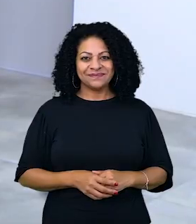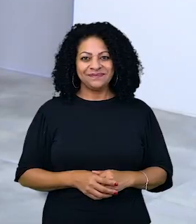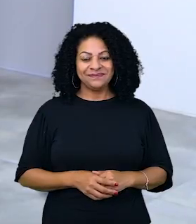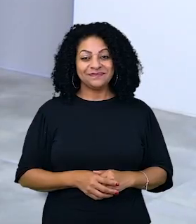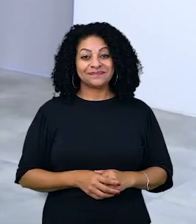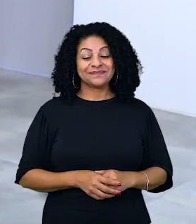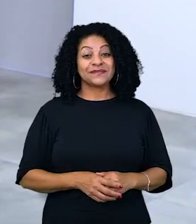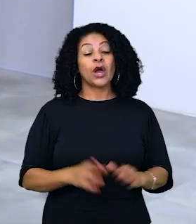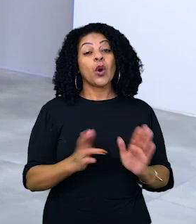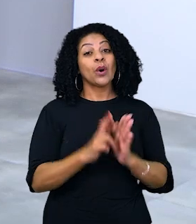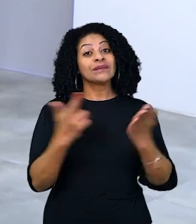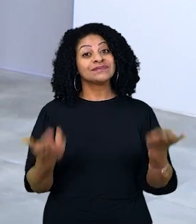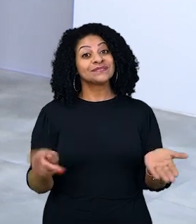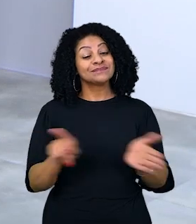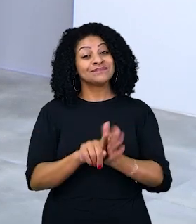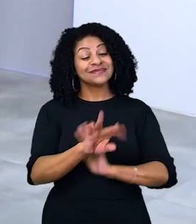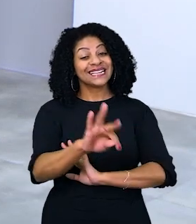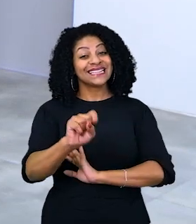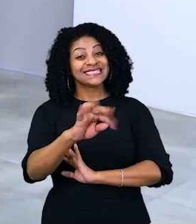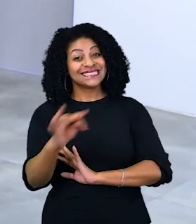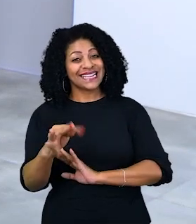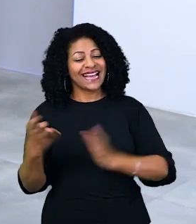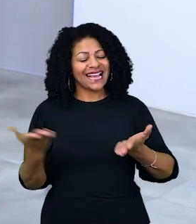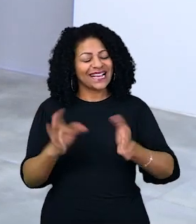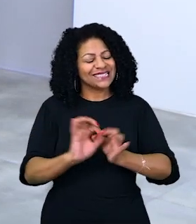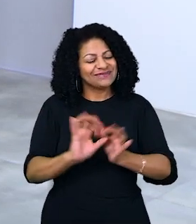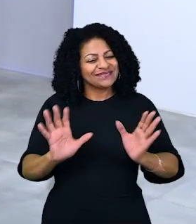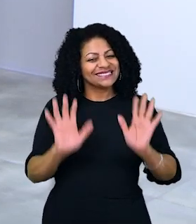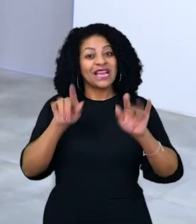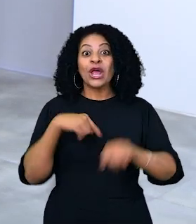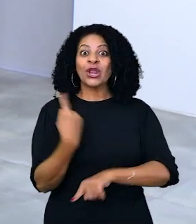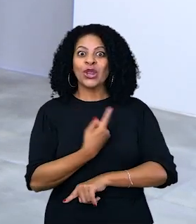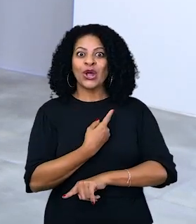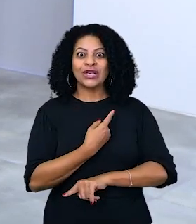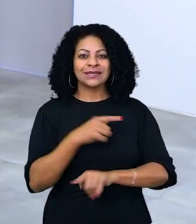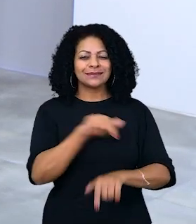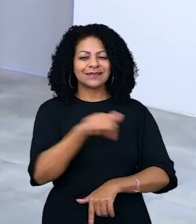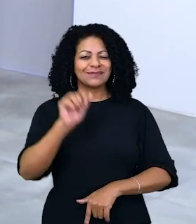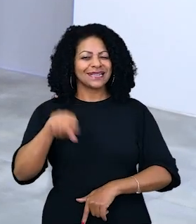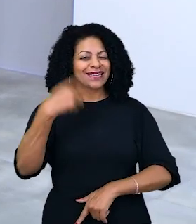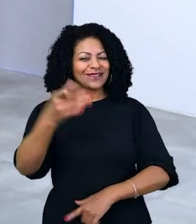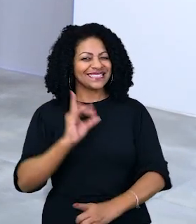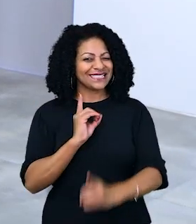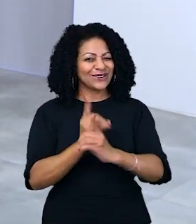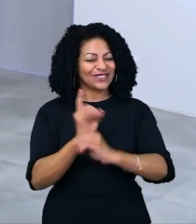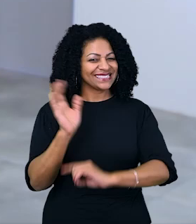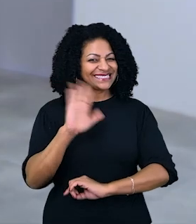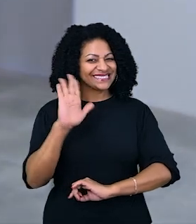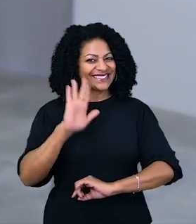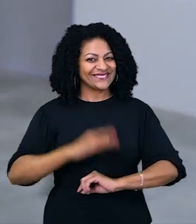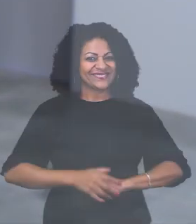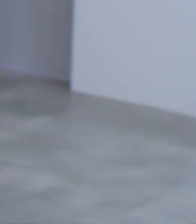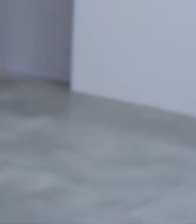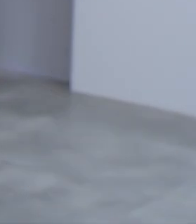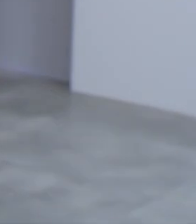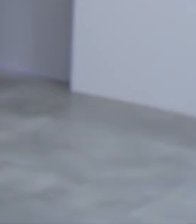O Revista TST de hoje fica por aqui. Muito obrigada pela audiência. A gente se encontra na semana que vem. Tchau!